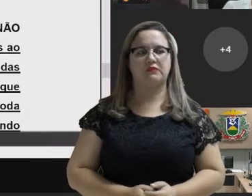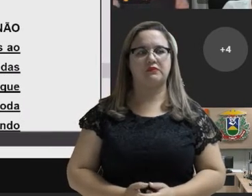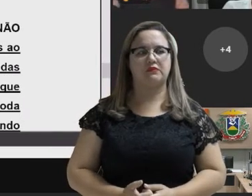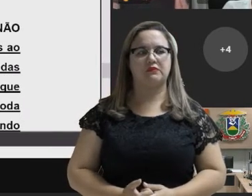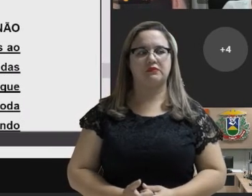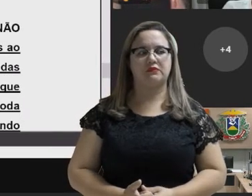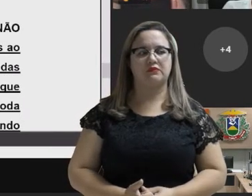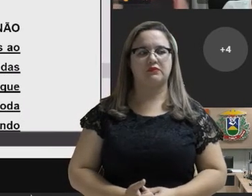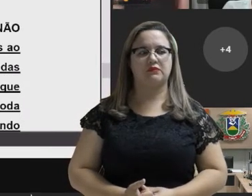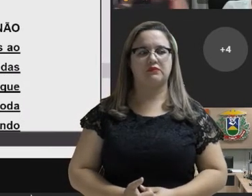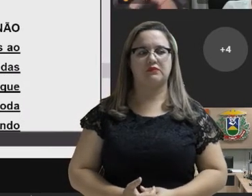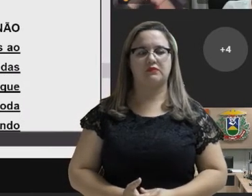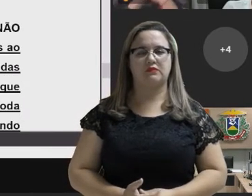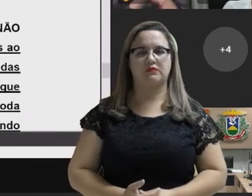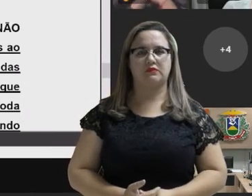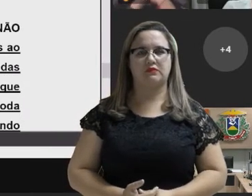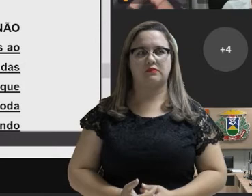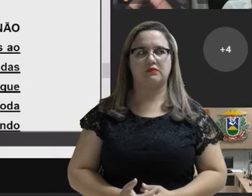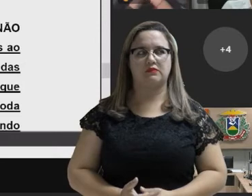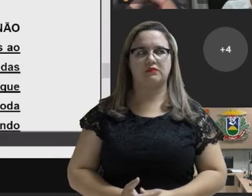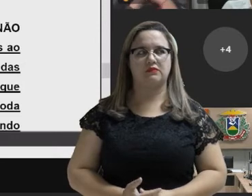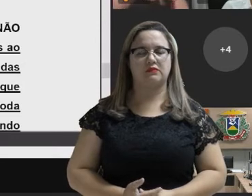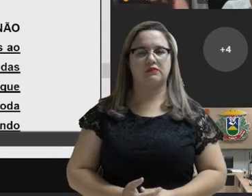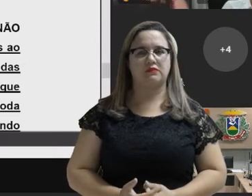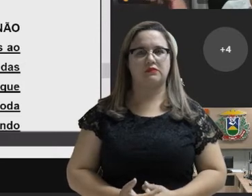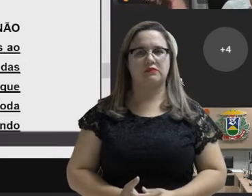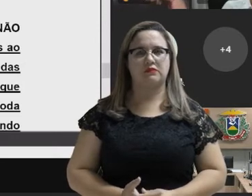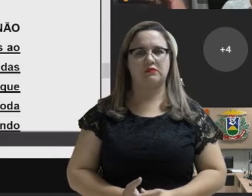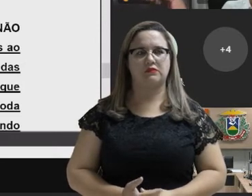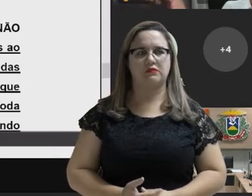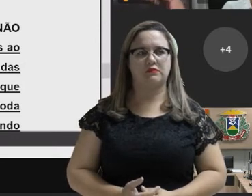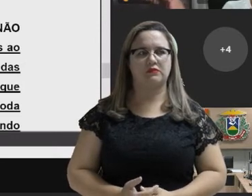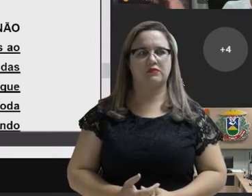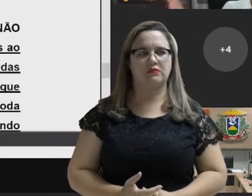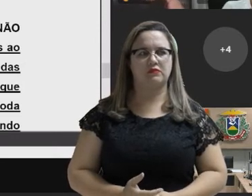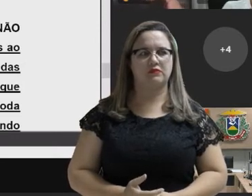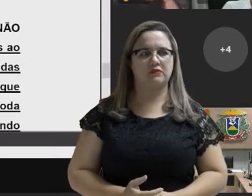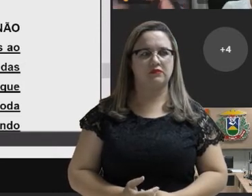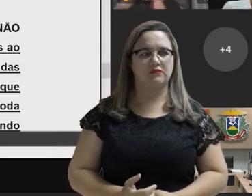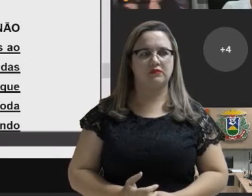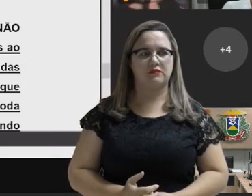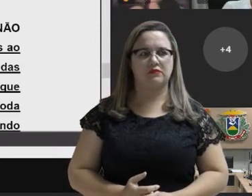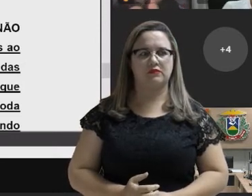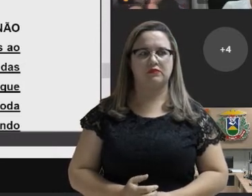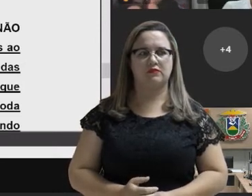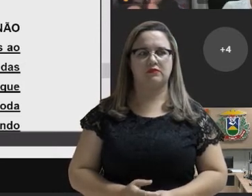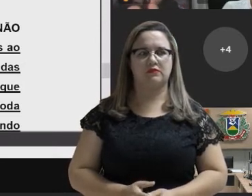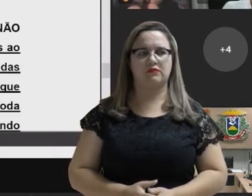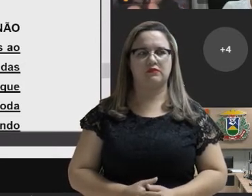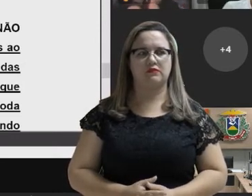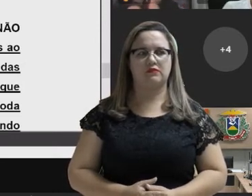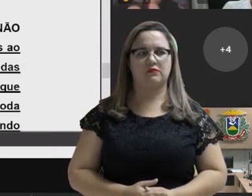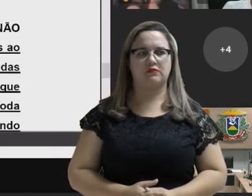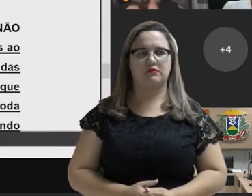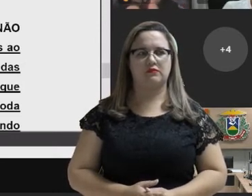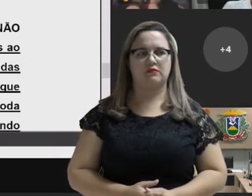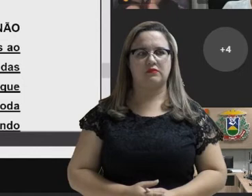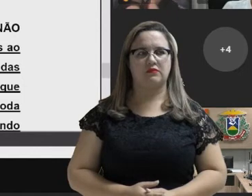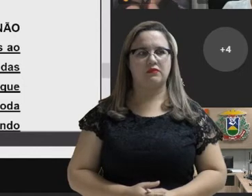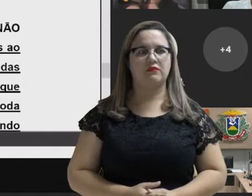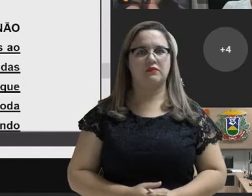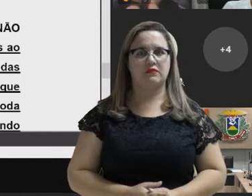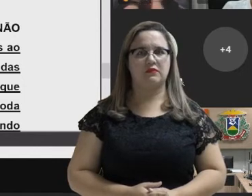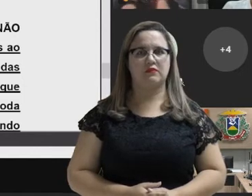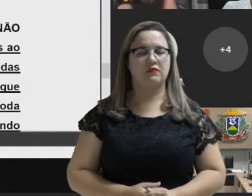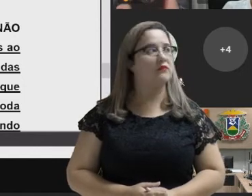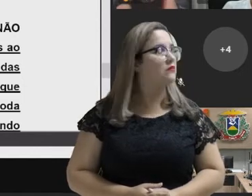Não foram apurados tempestivamente, observa-se compulsando os autos inúmeras notas fiscais referentes a serviços contratados e produtos